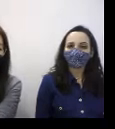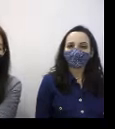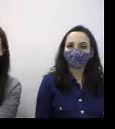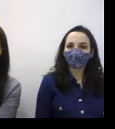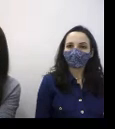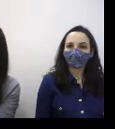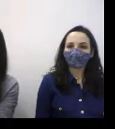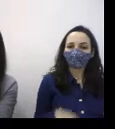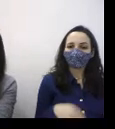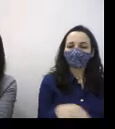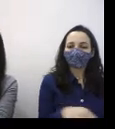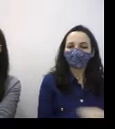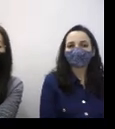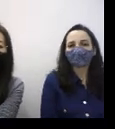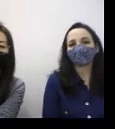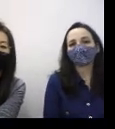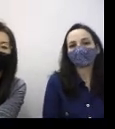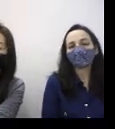gente acha.